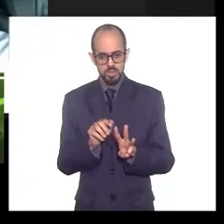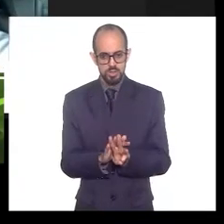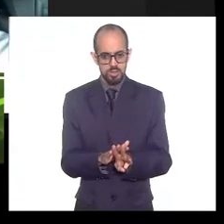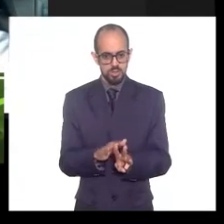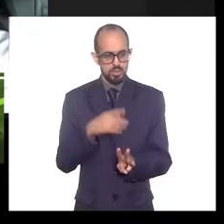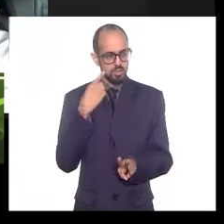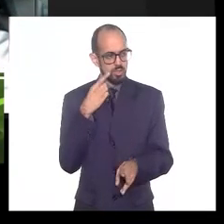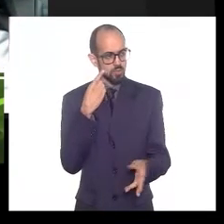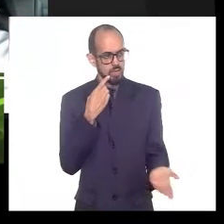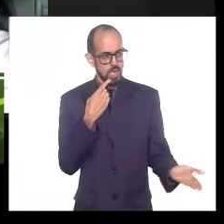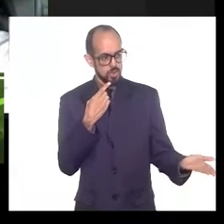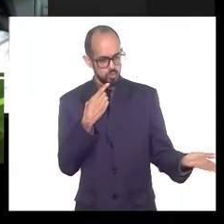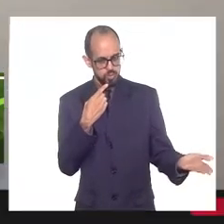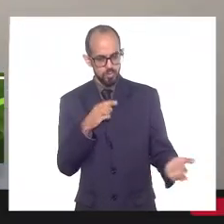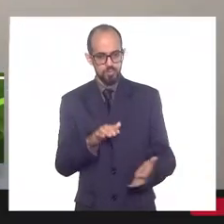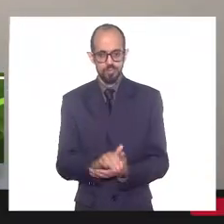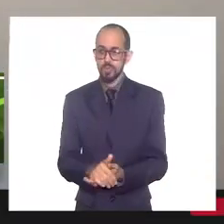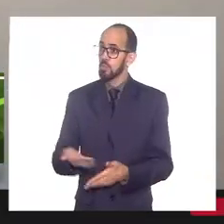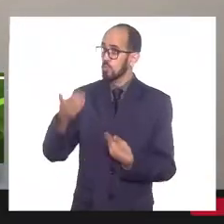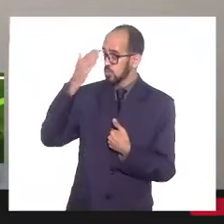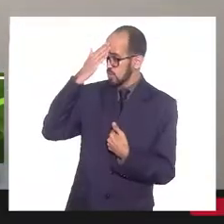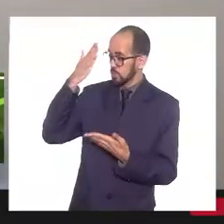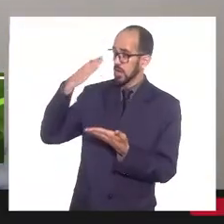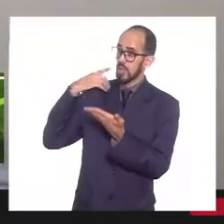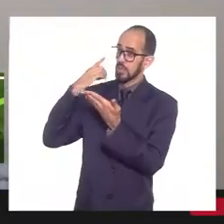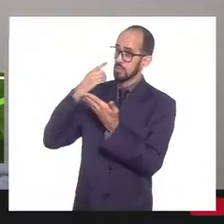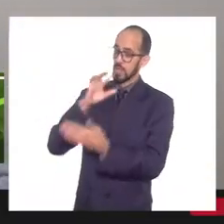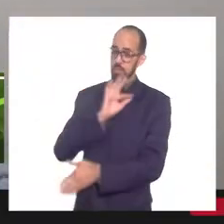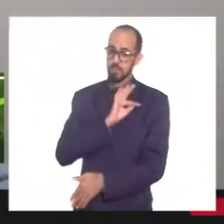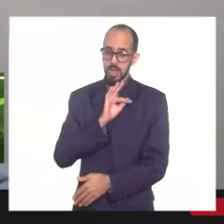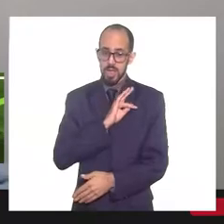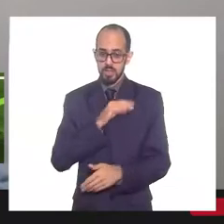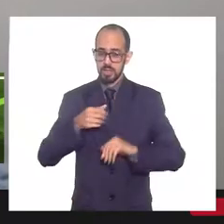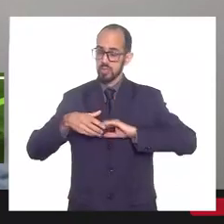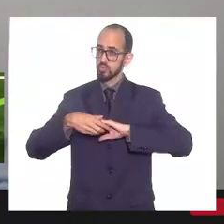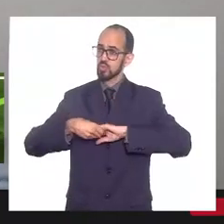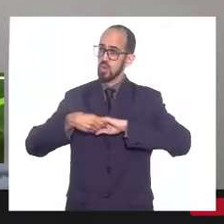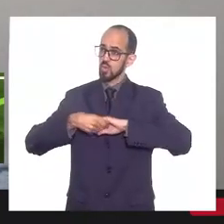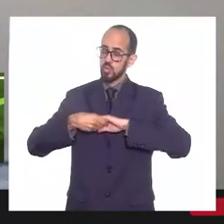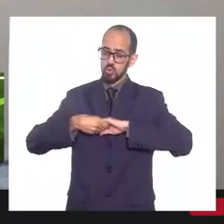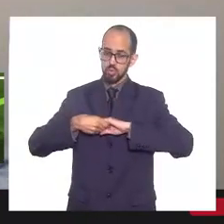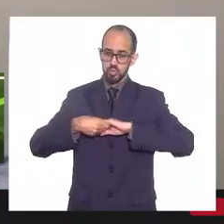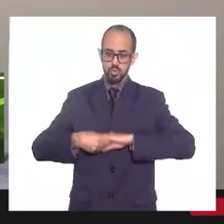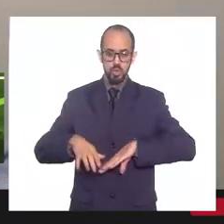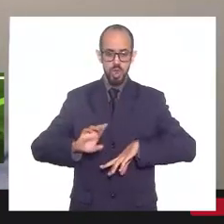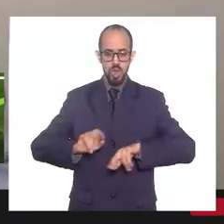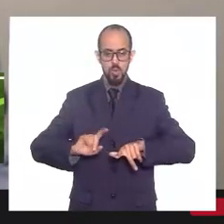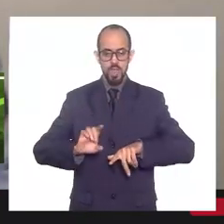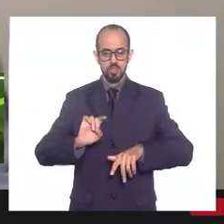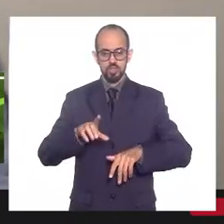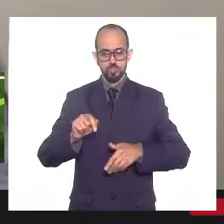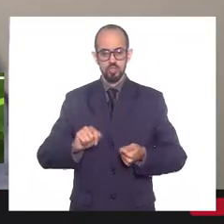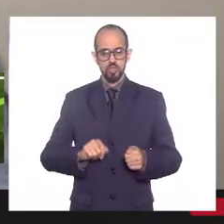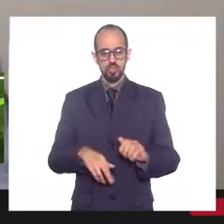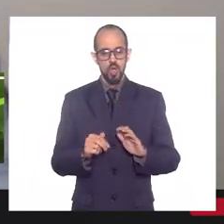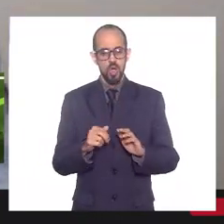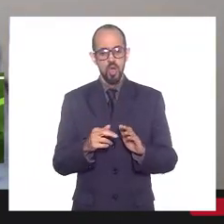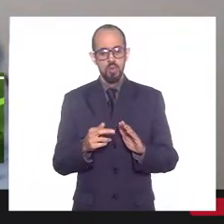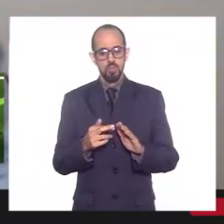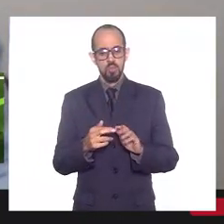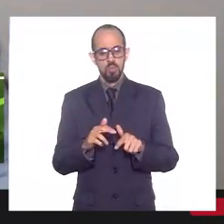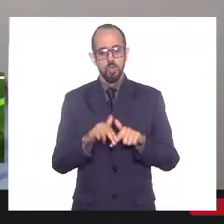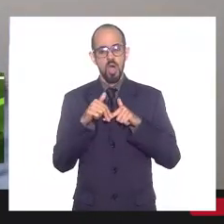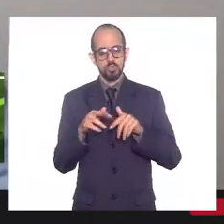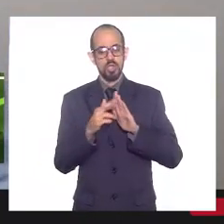valdek Obrigado deputada Martha Rocha a quem Saúdo e não apenas protocolarmente Mas pela